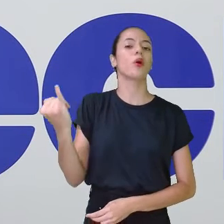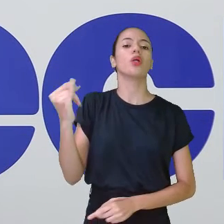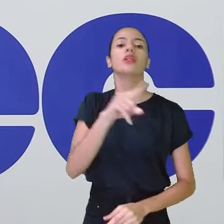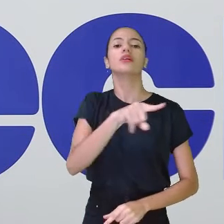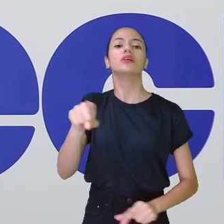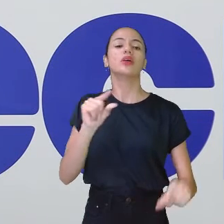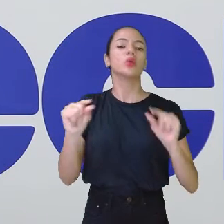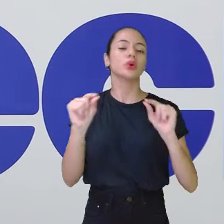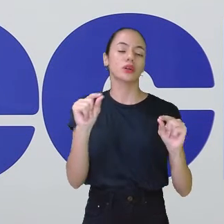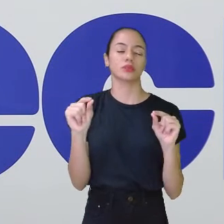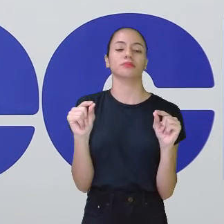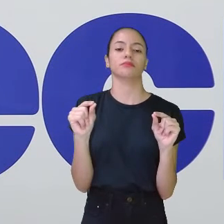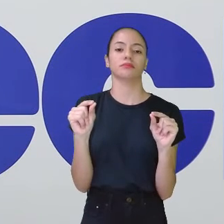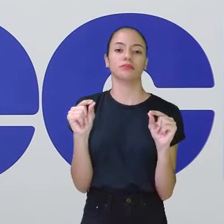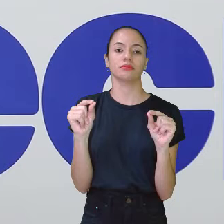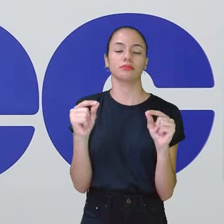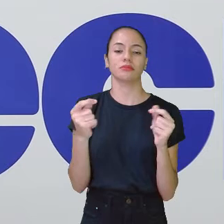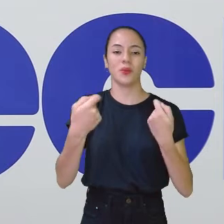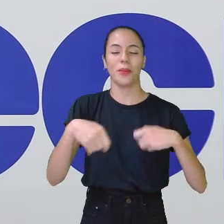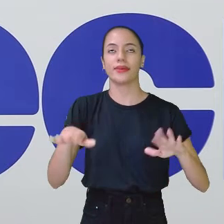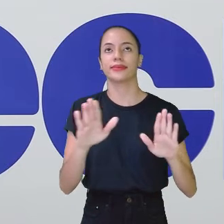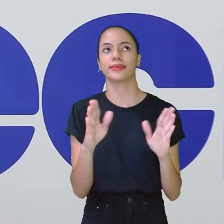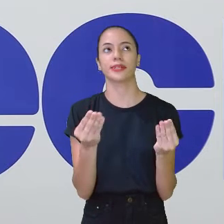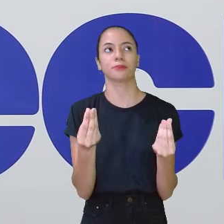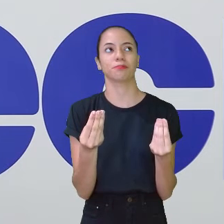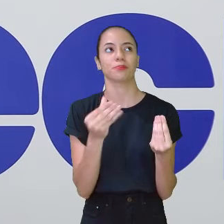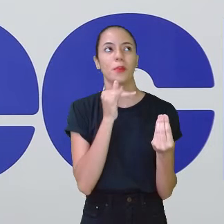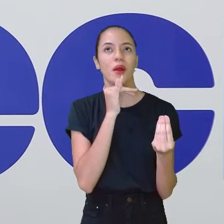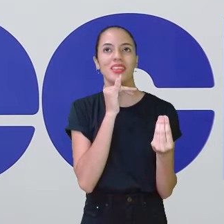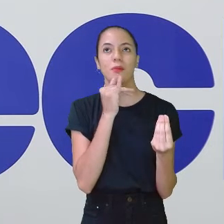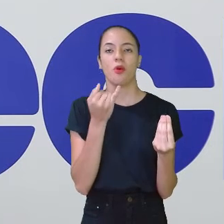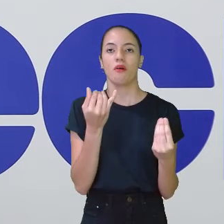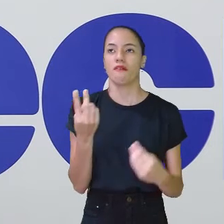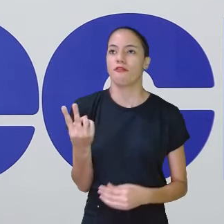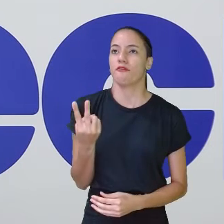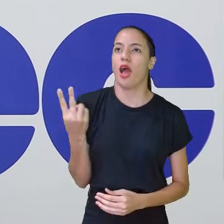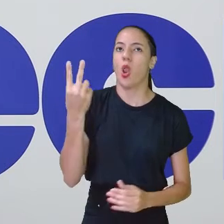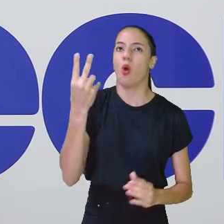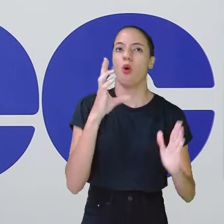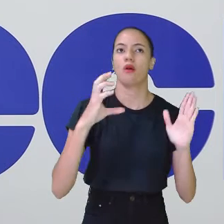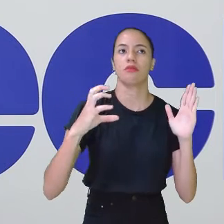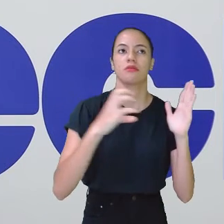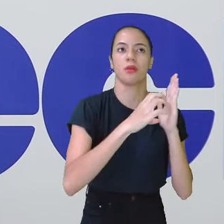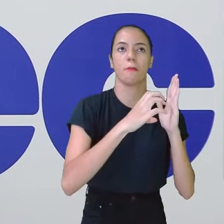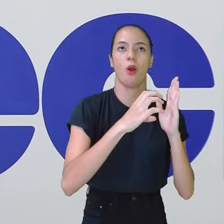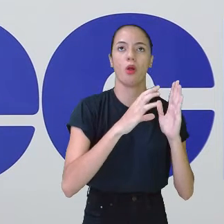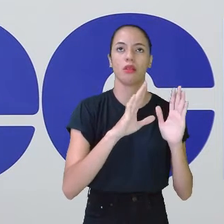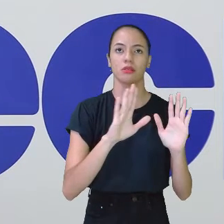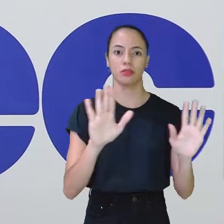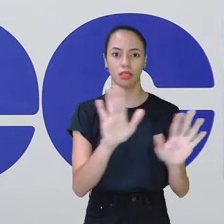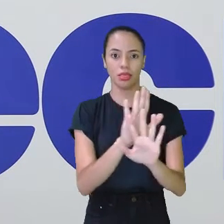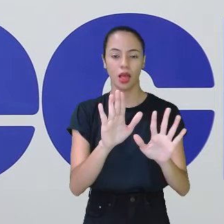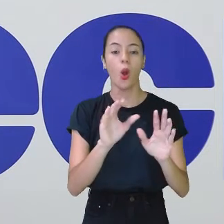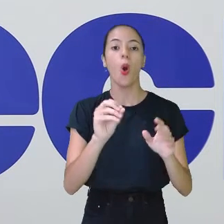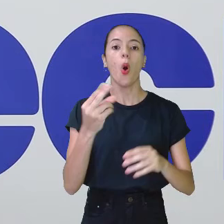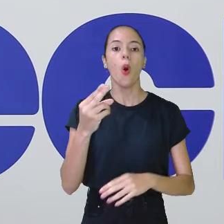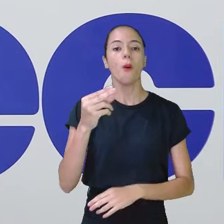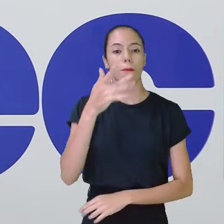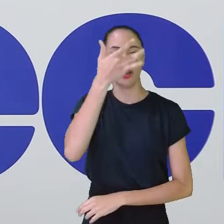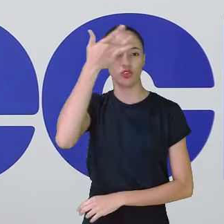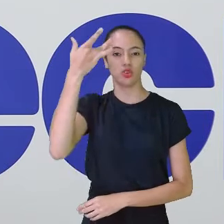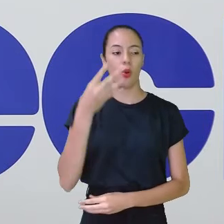não se atrelar a questões de valores simbólicos. Não é porque alguém está ali lhe oferecendo